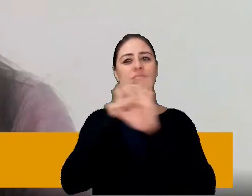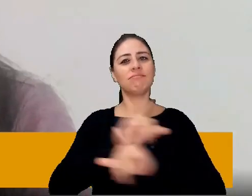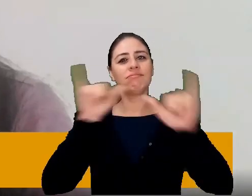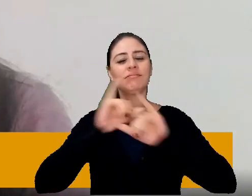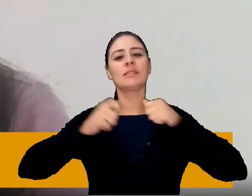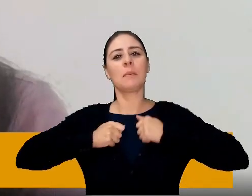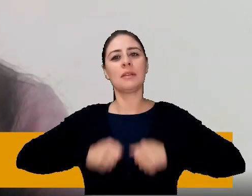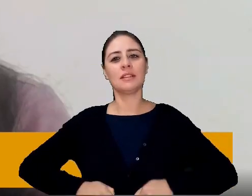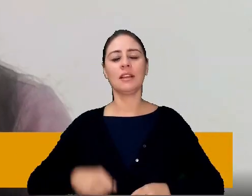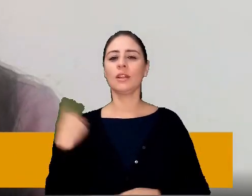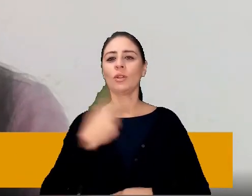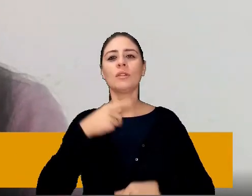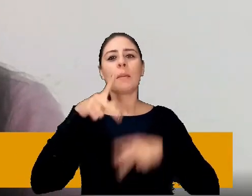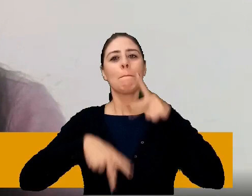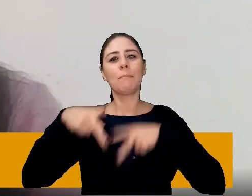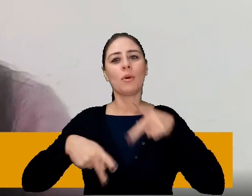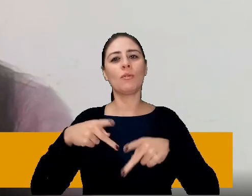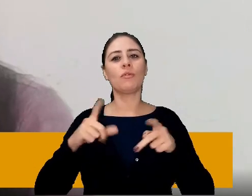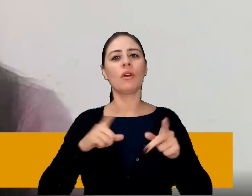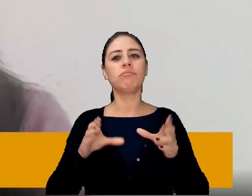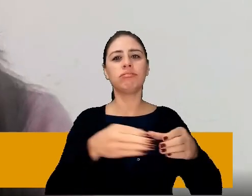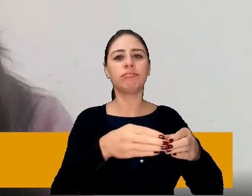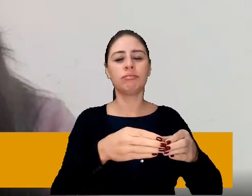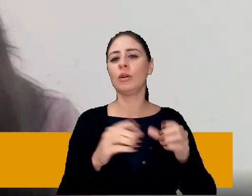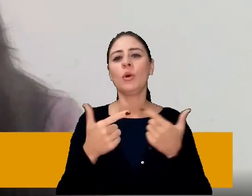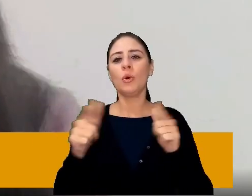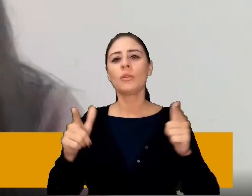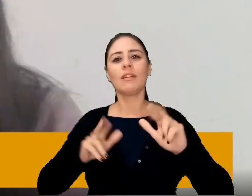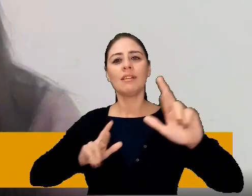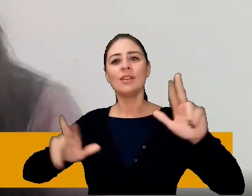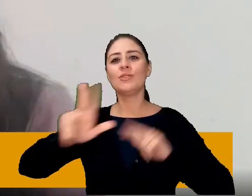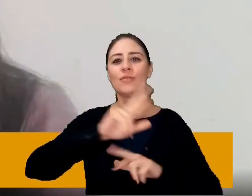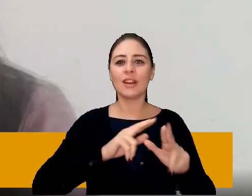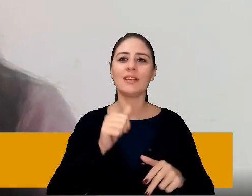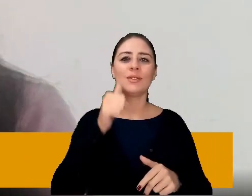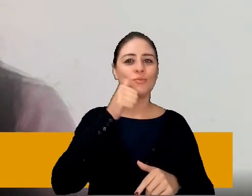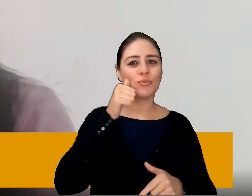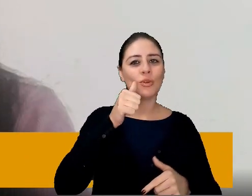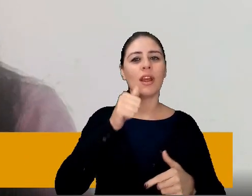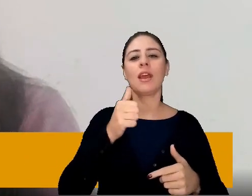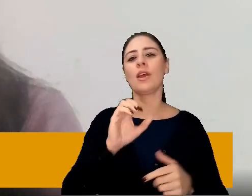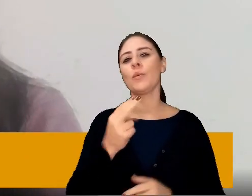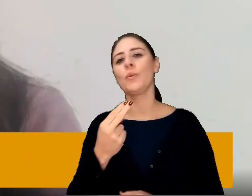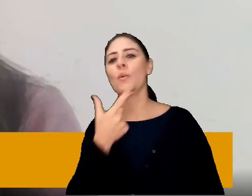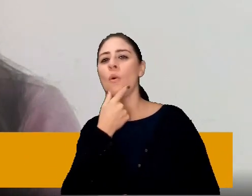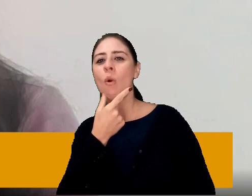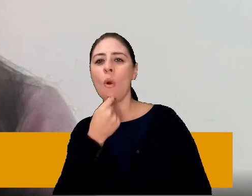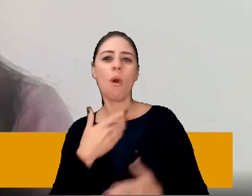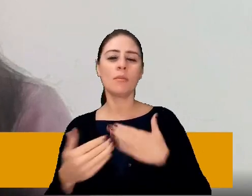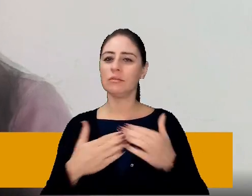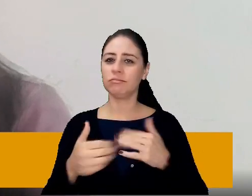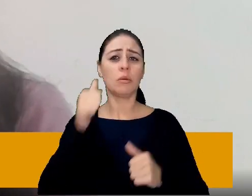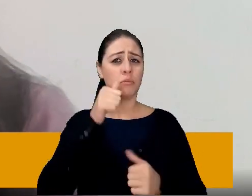camiseta, que acho que somos povos coletivos, não temos diferença de gênero, né? A mulher, ela sempre saiu para